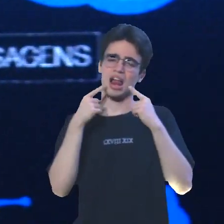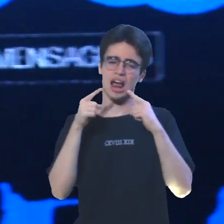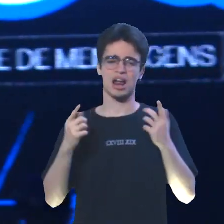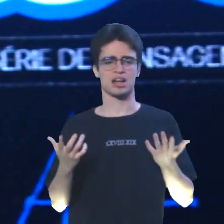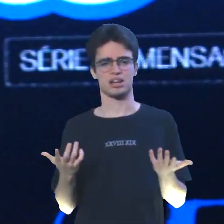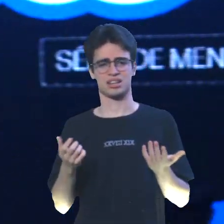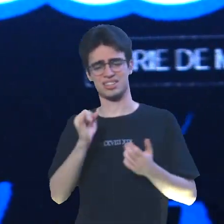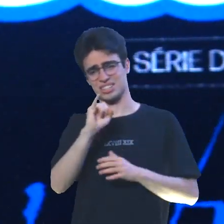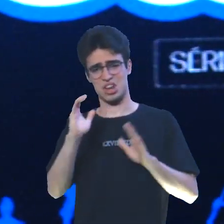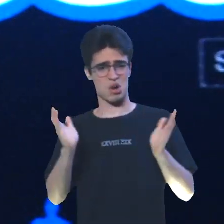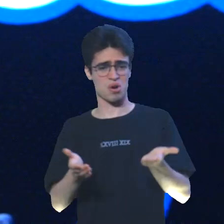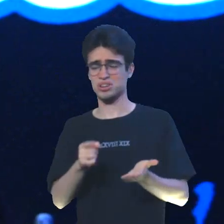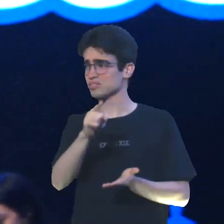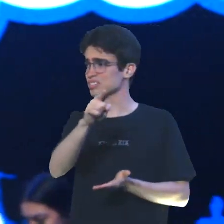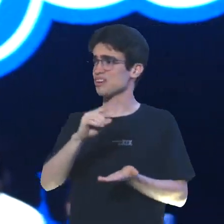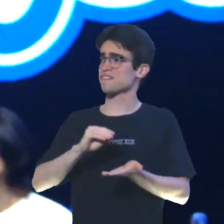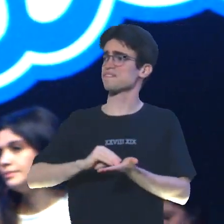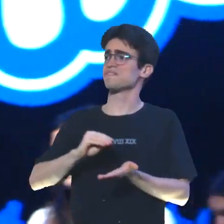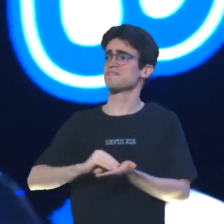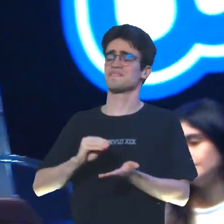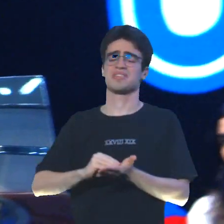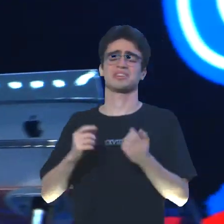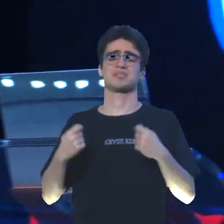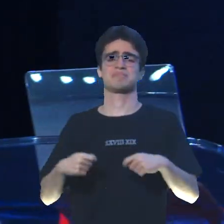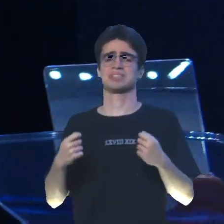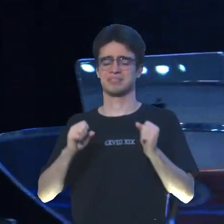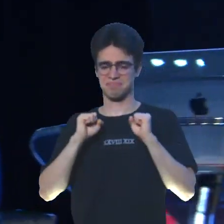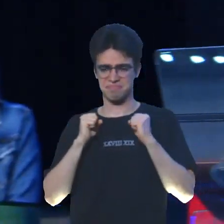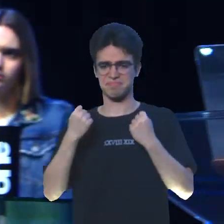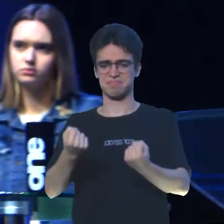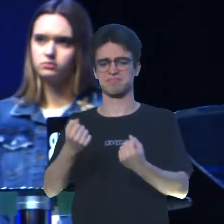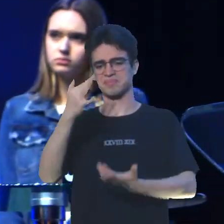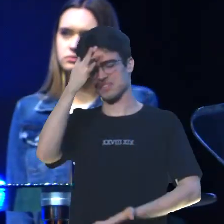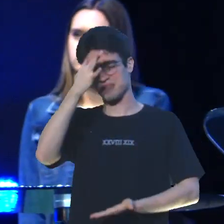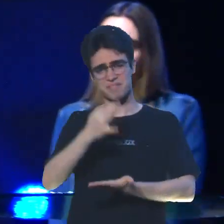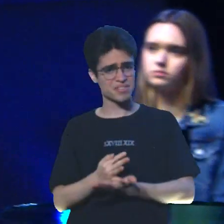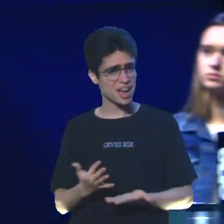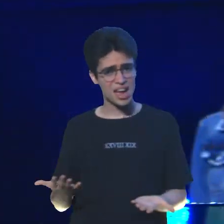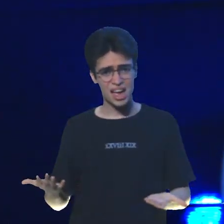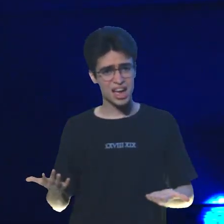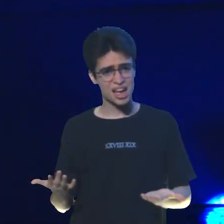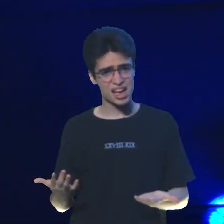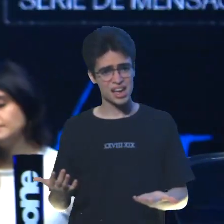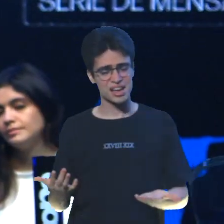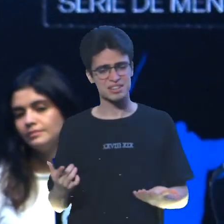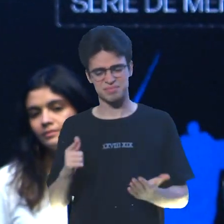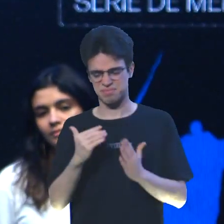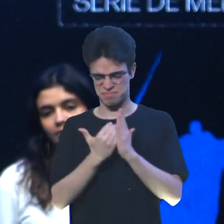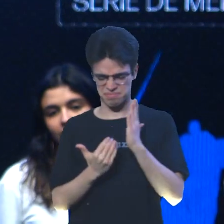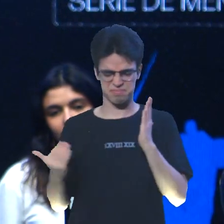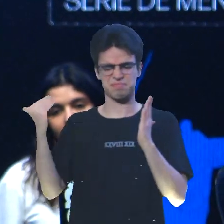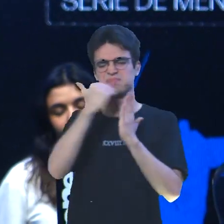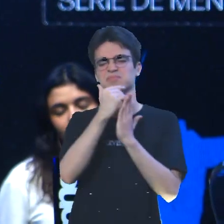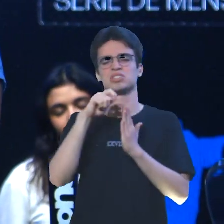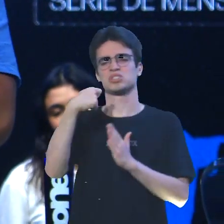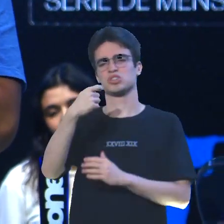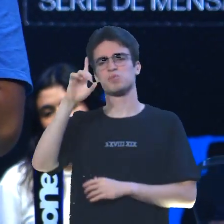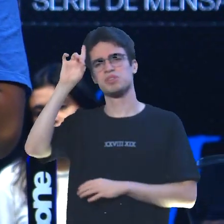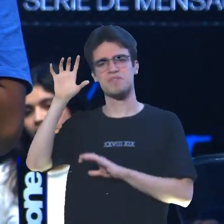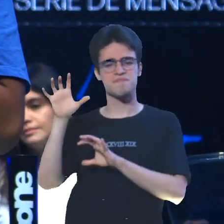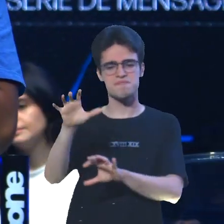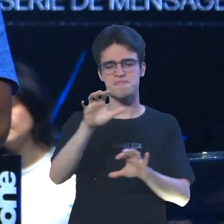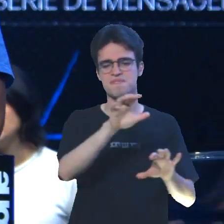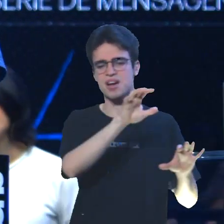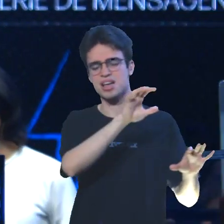Se hoje falta você dar um passo de fé ainda mais no que o Senhor tem para fazer na sua